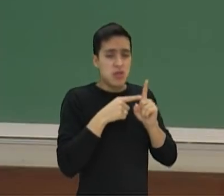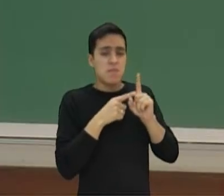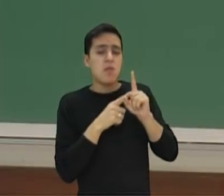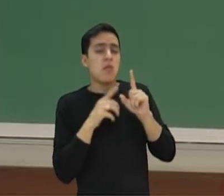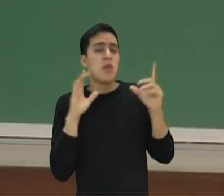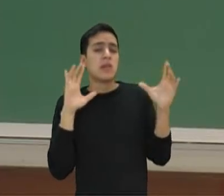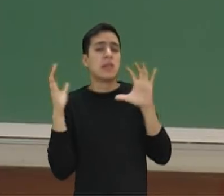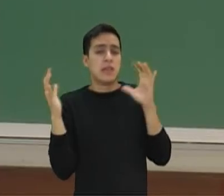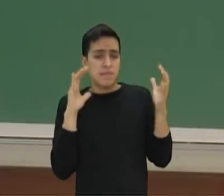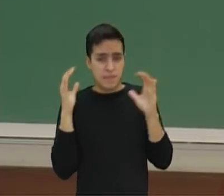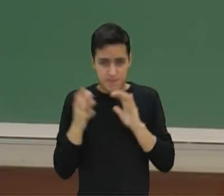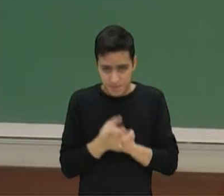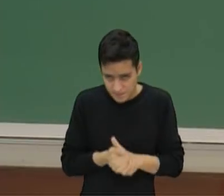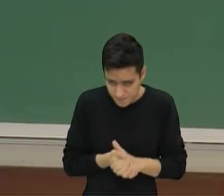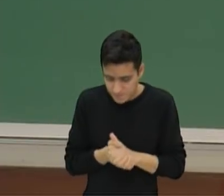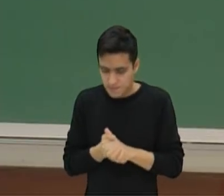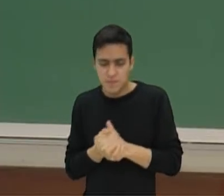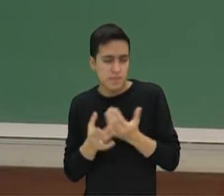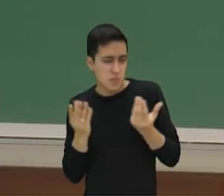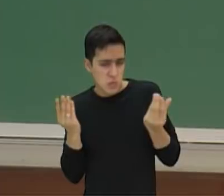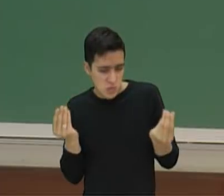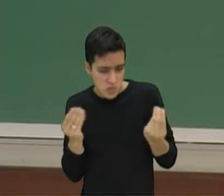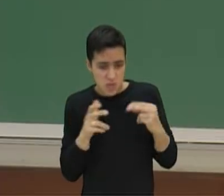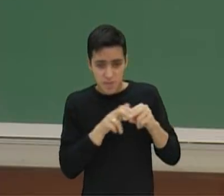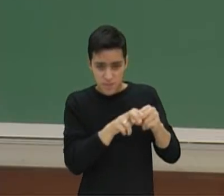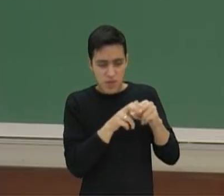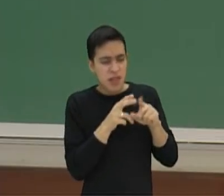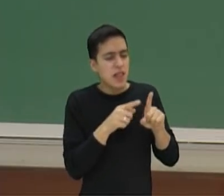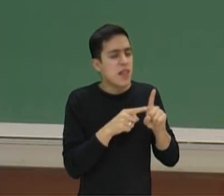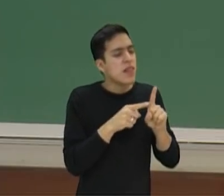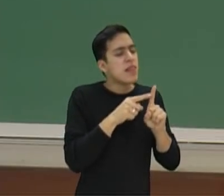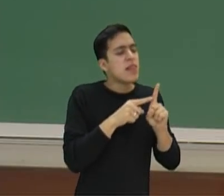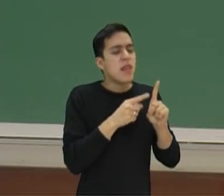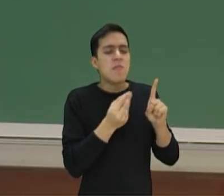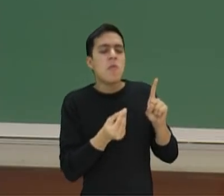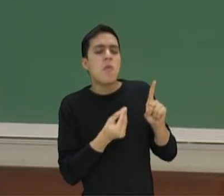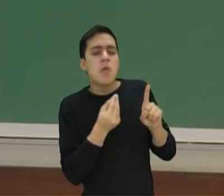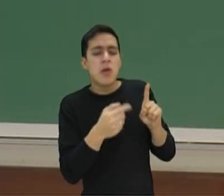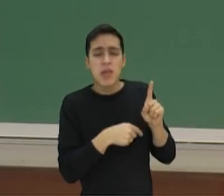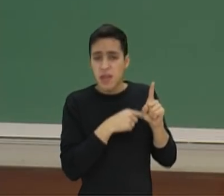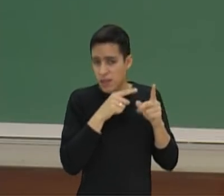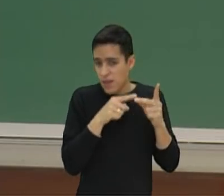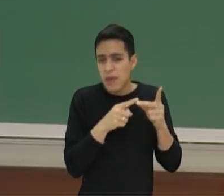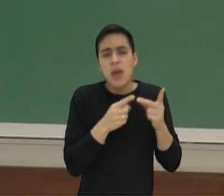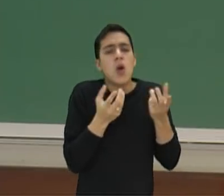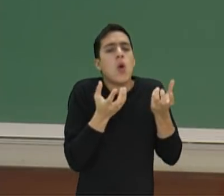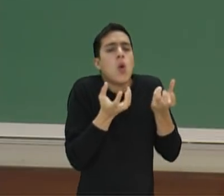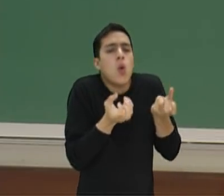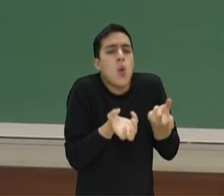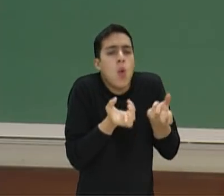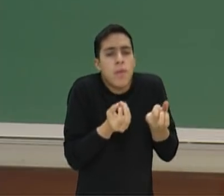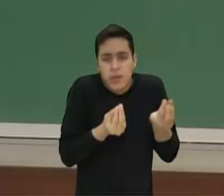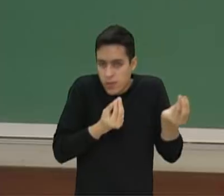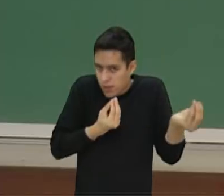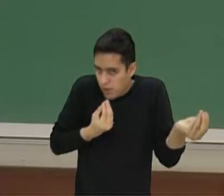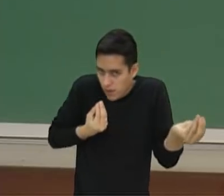são consideradas através da temperatura e considera a umidade, ou